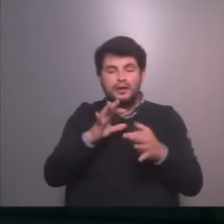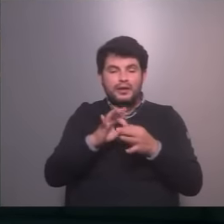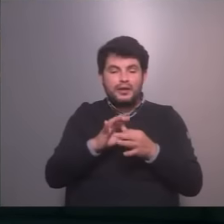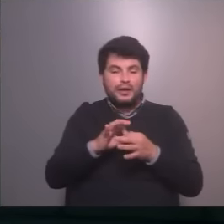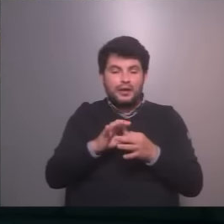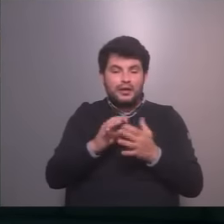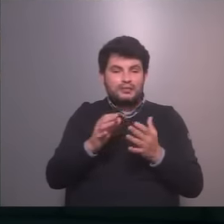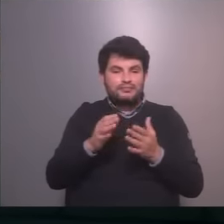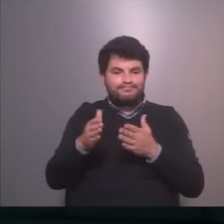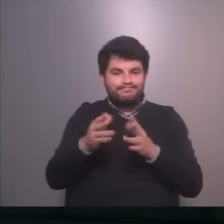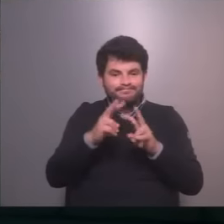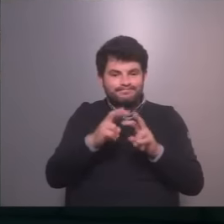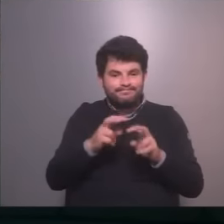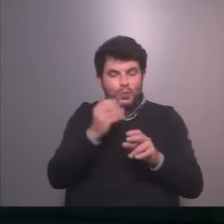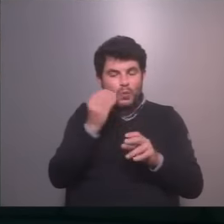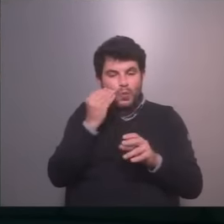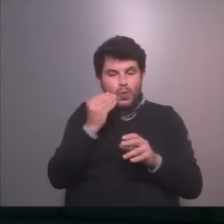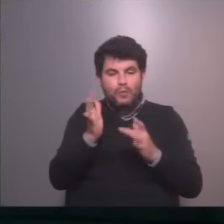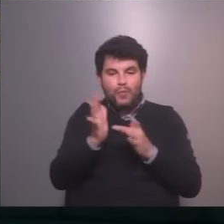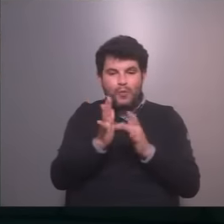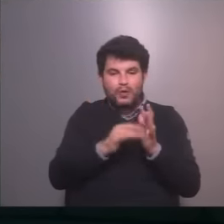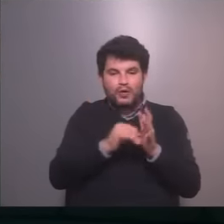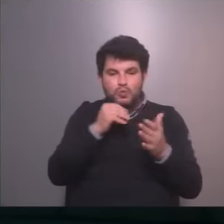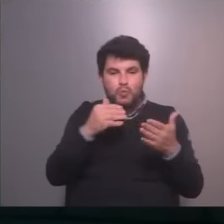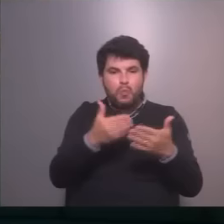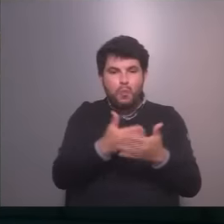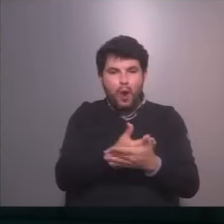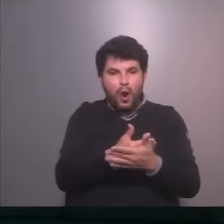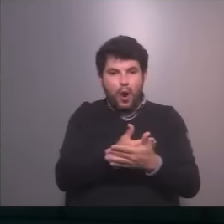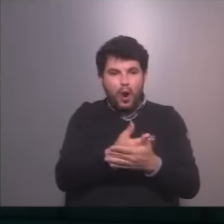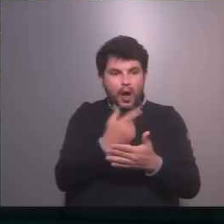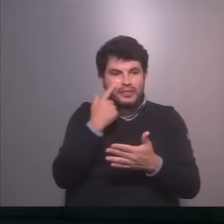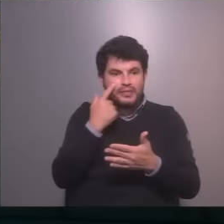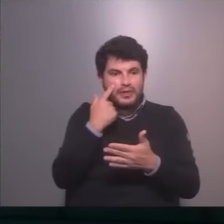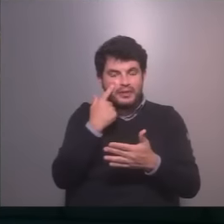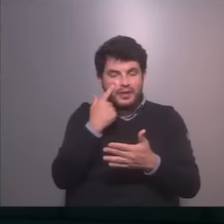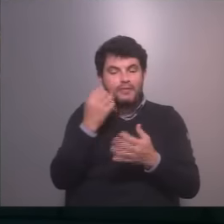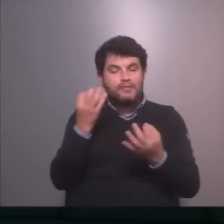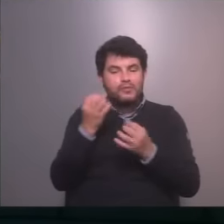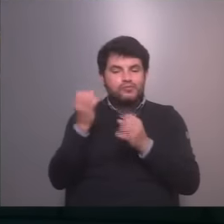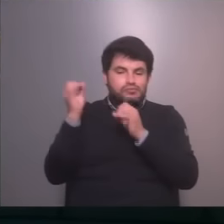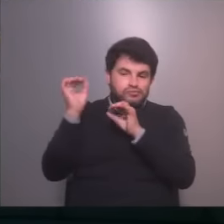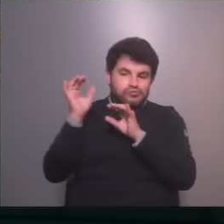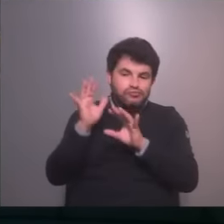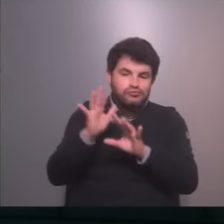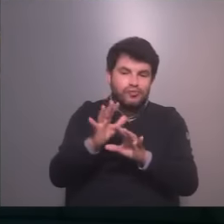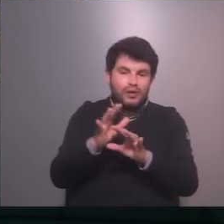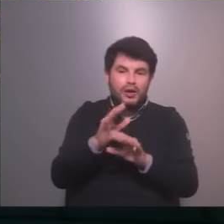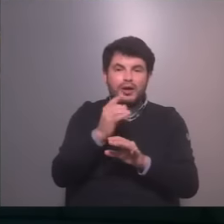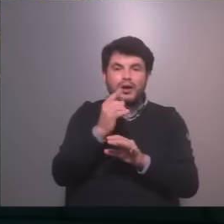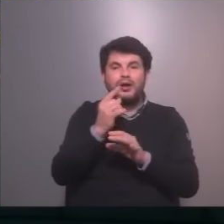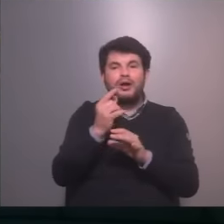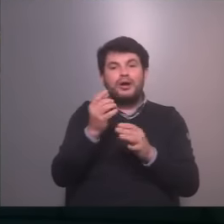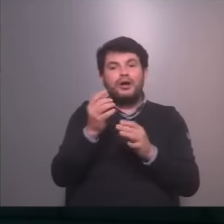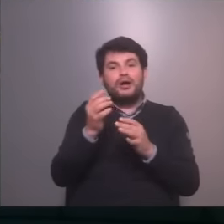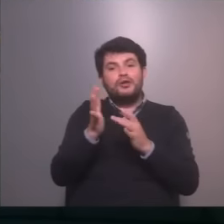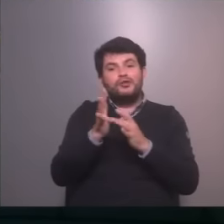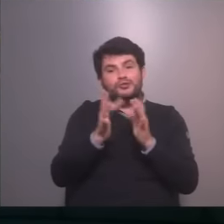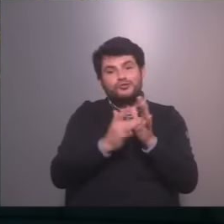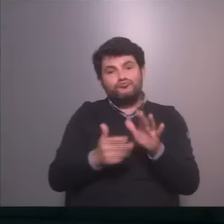Essas noites que procuramos compreender a partir do mistério da morte de